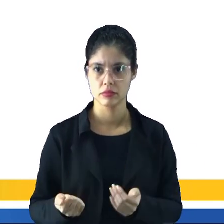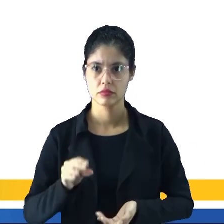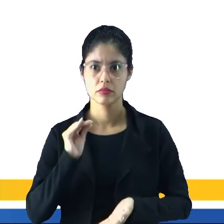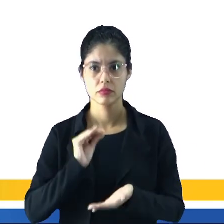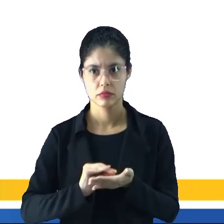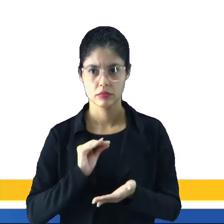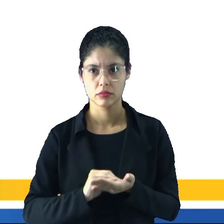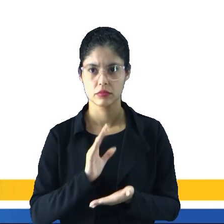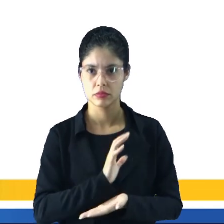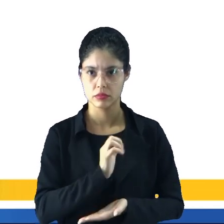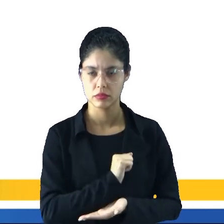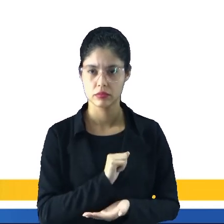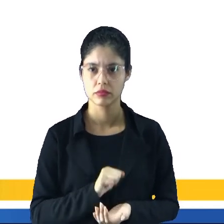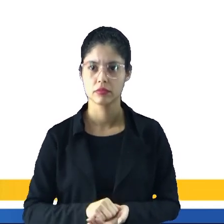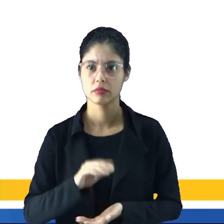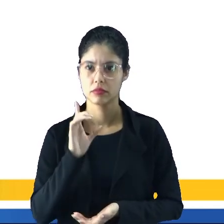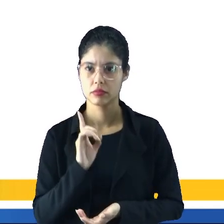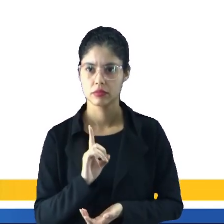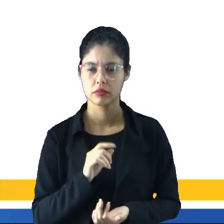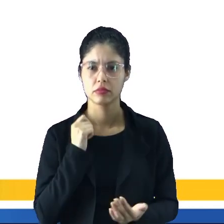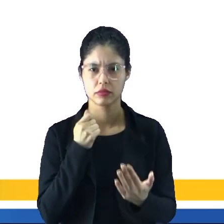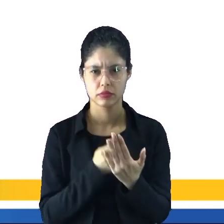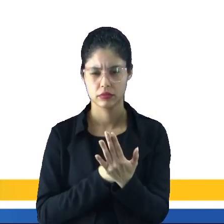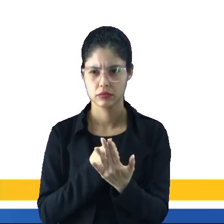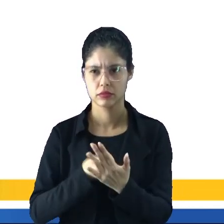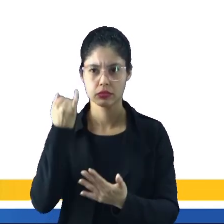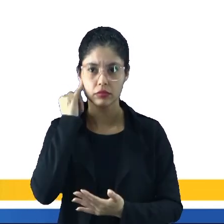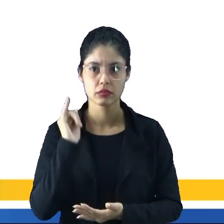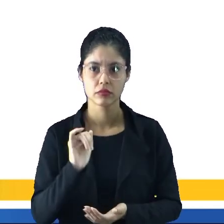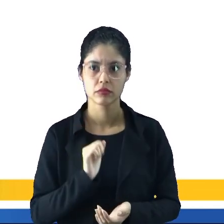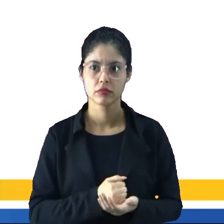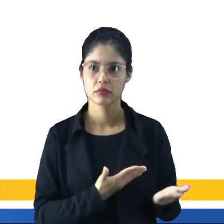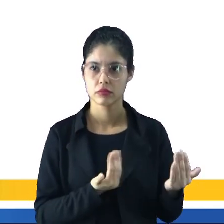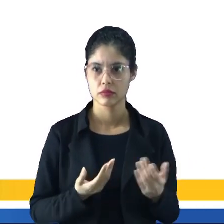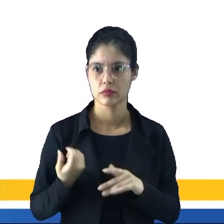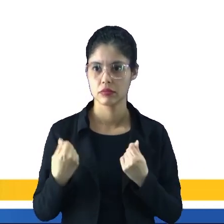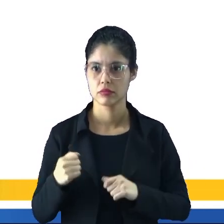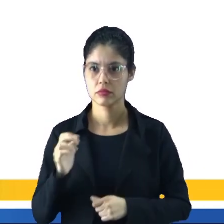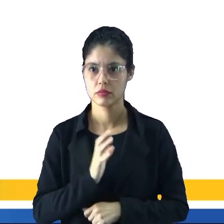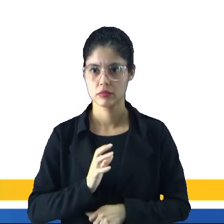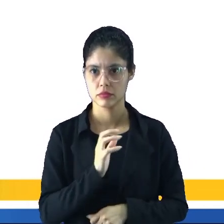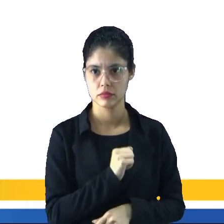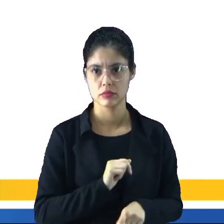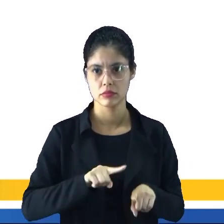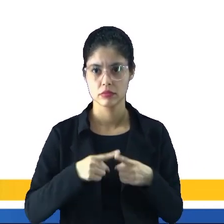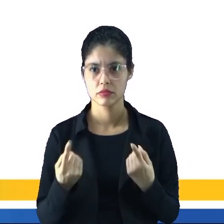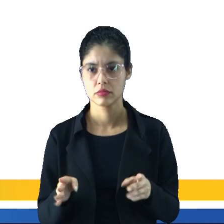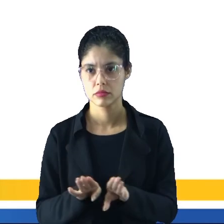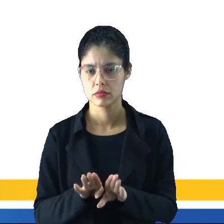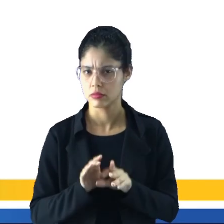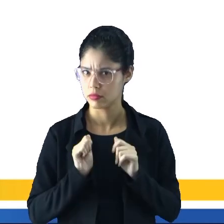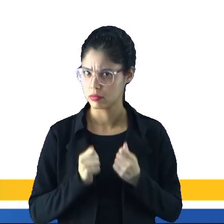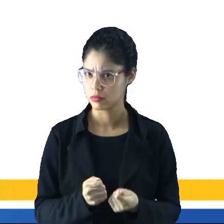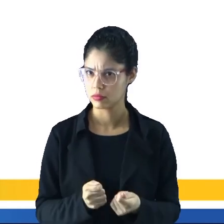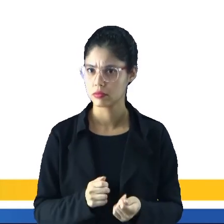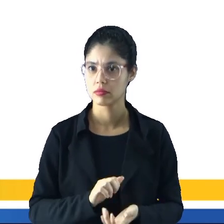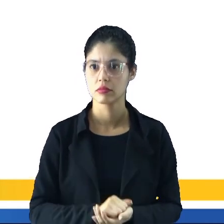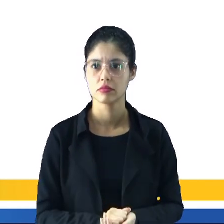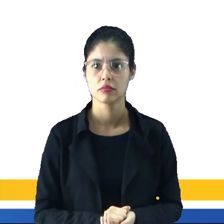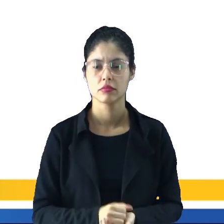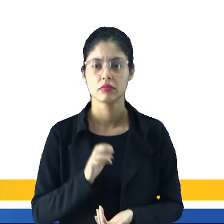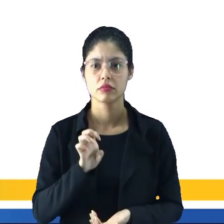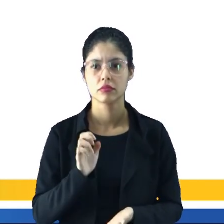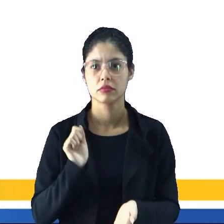dos jovens e o excesso de amor. Letra D. Reforçar a ideia de que os jovens precisam de amor, mas também de